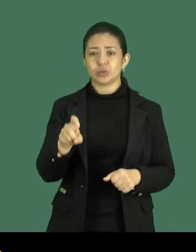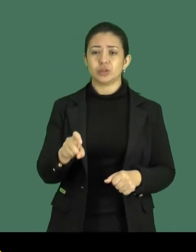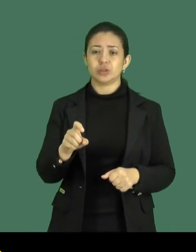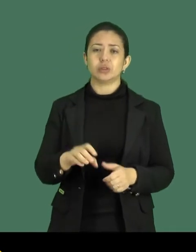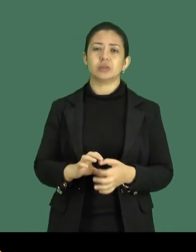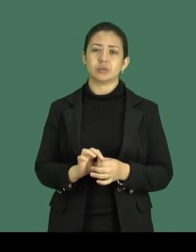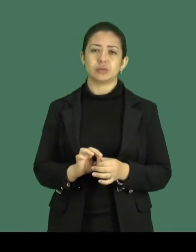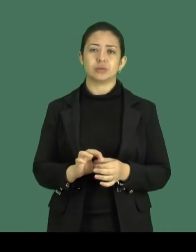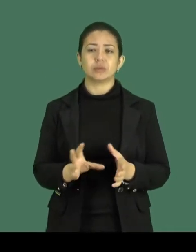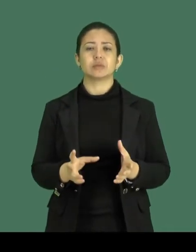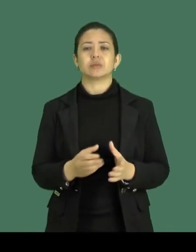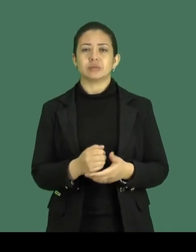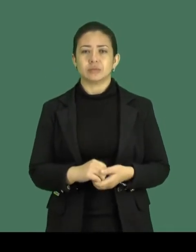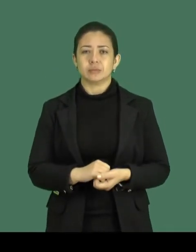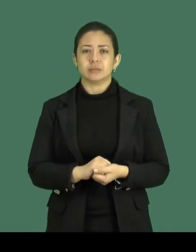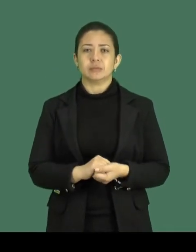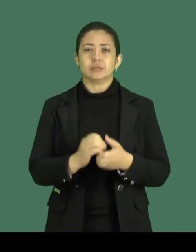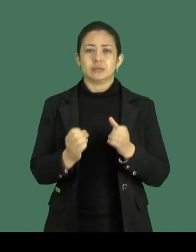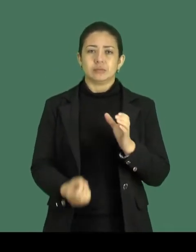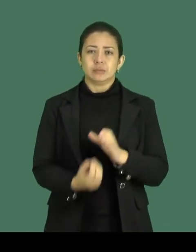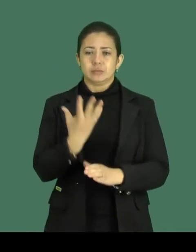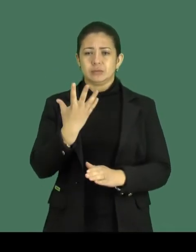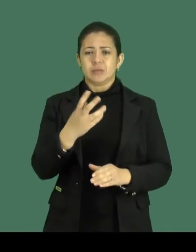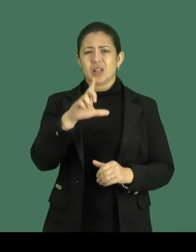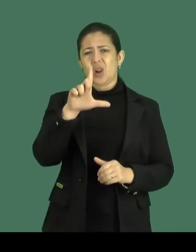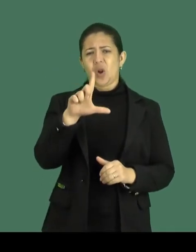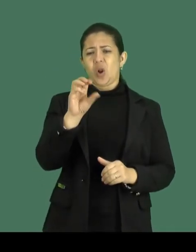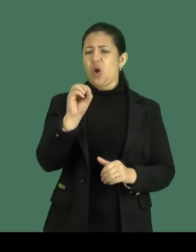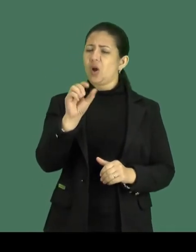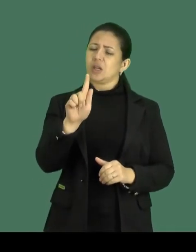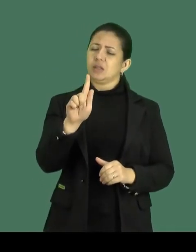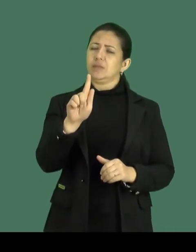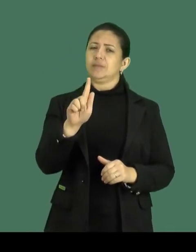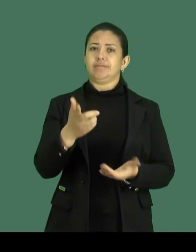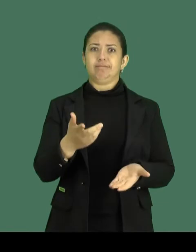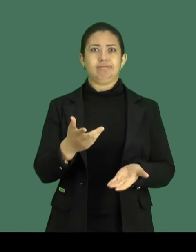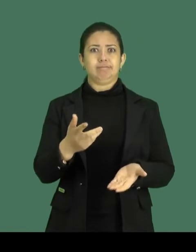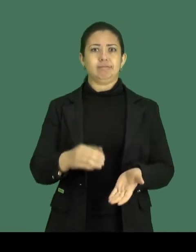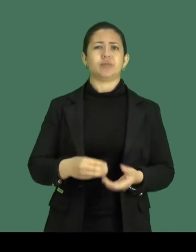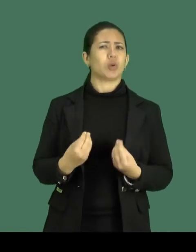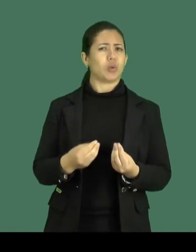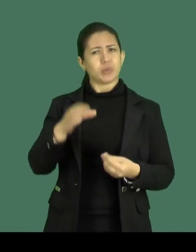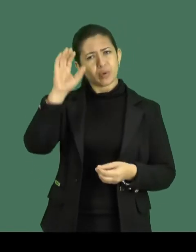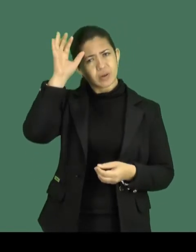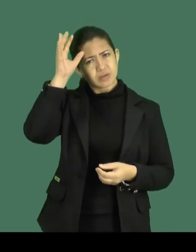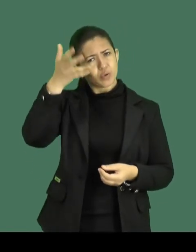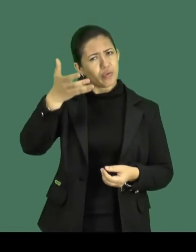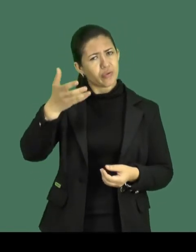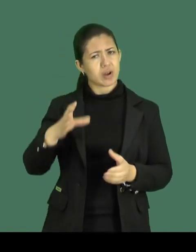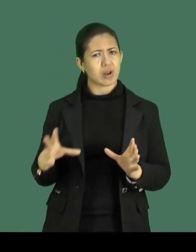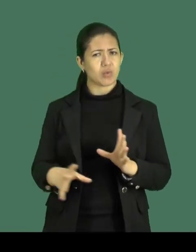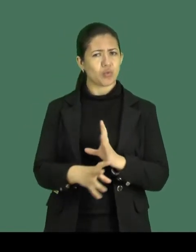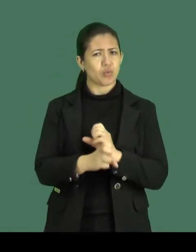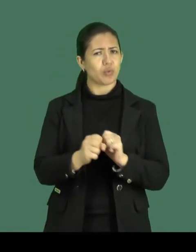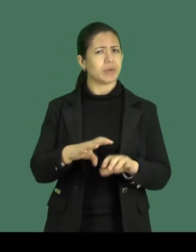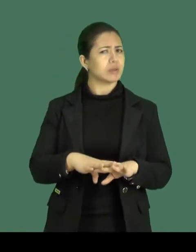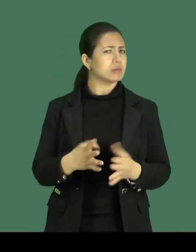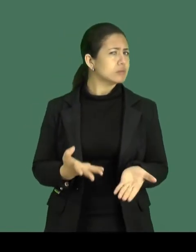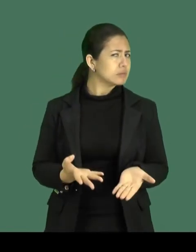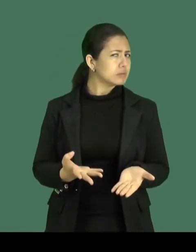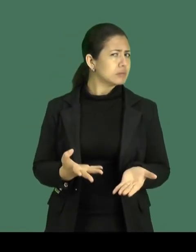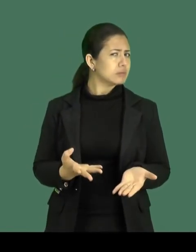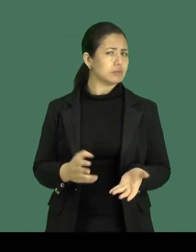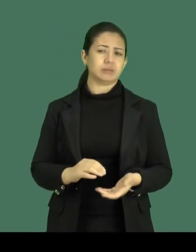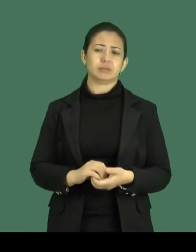sinal de igualdade, mas aparece a operação log, logaritmo. Como resolver uma equação?